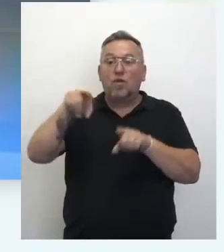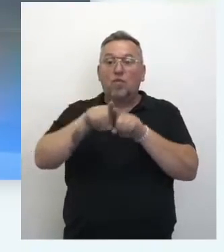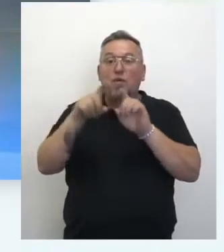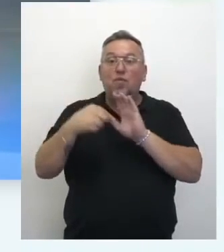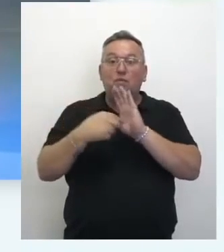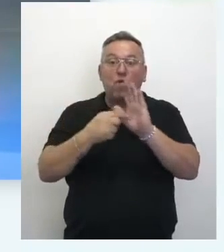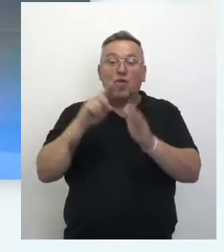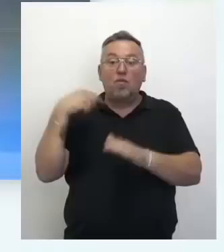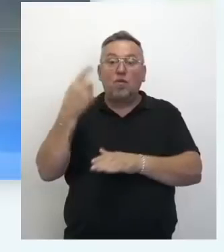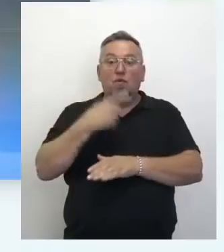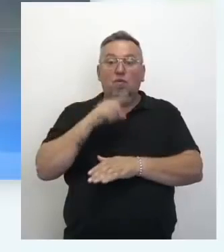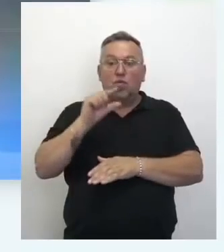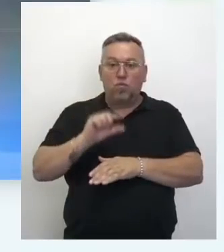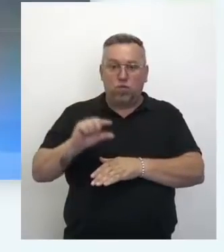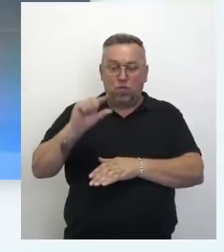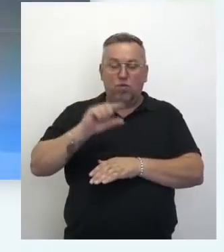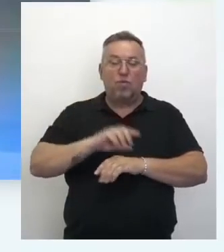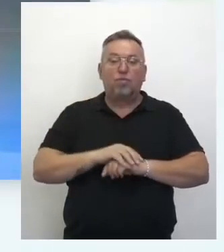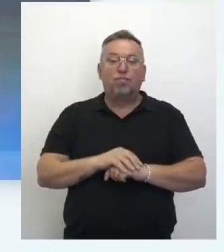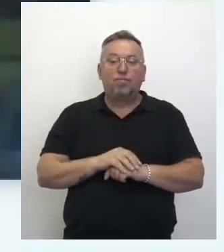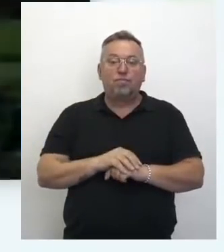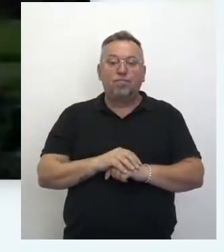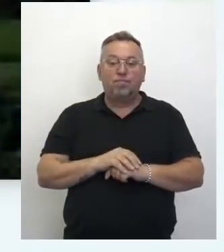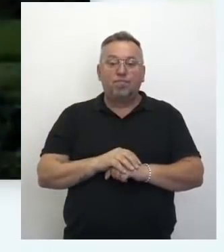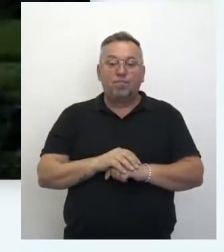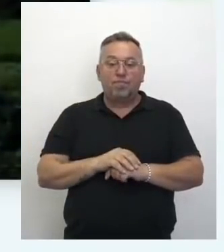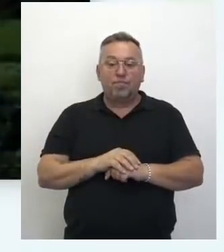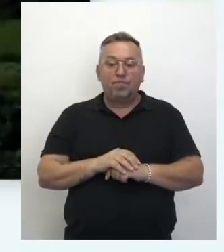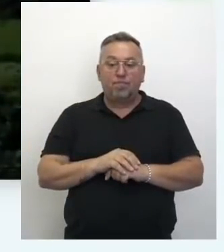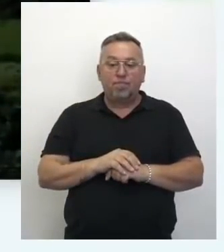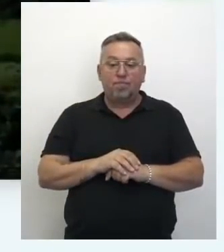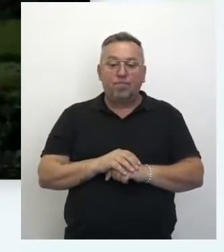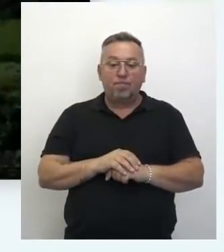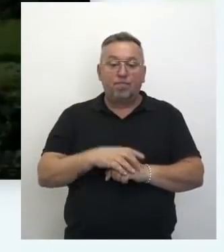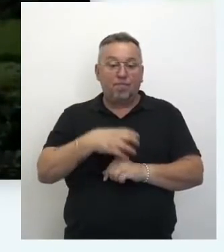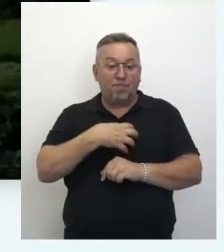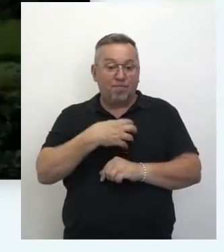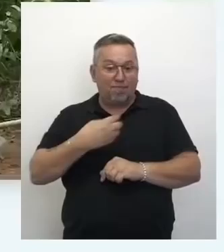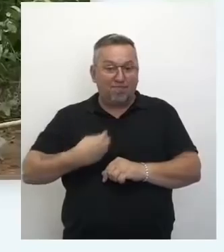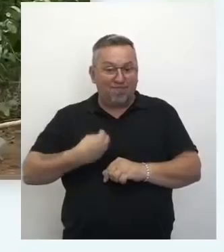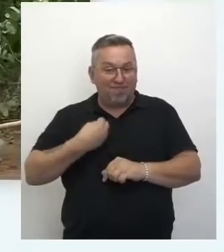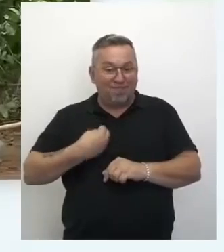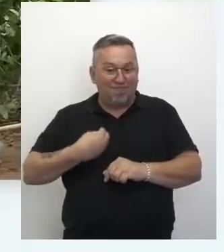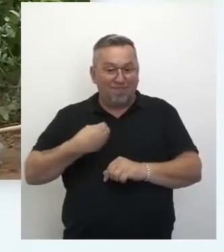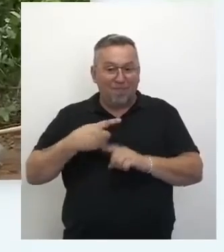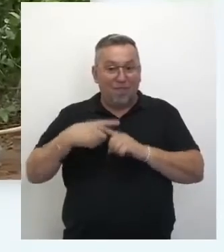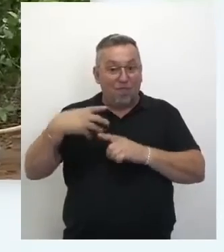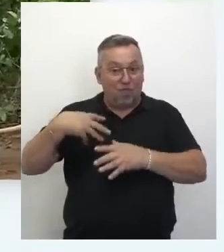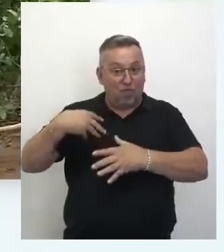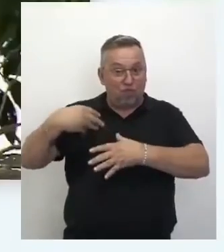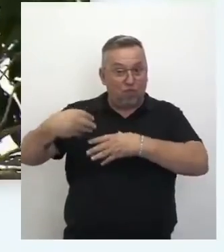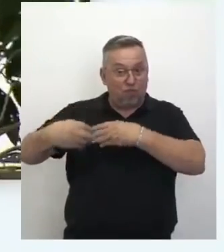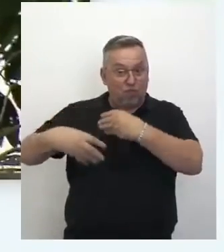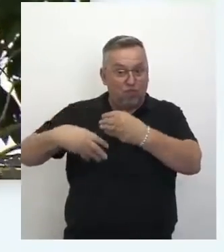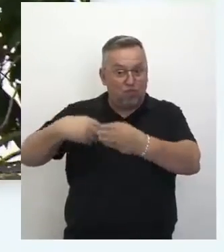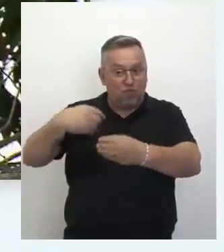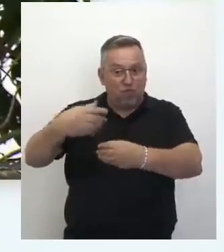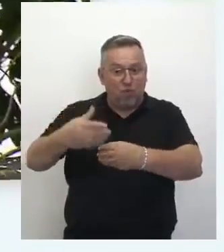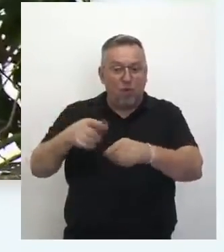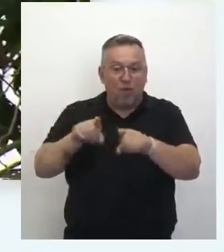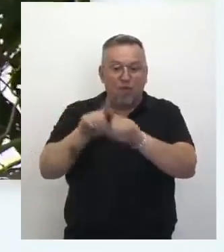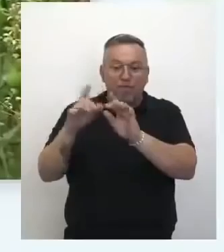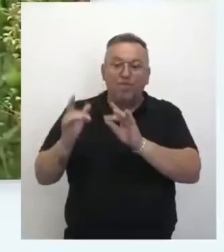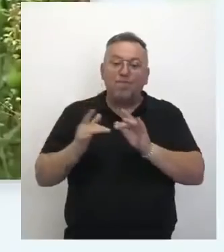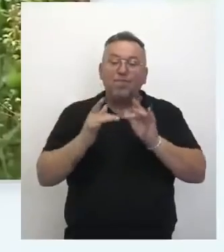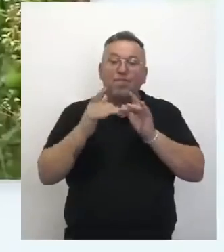gente um pouco da vida dessa população. O estilo de vida foi passado de geração em geração. O contato